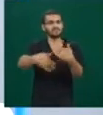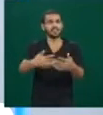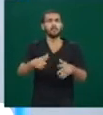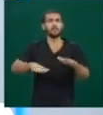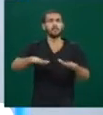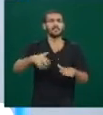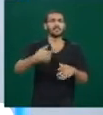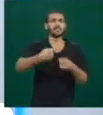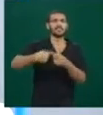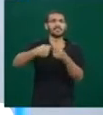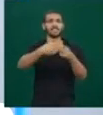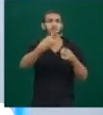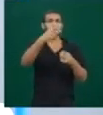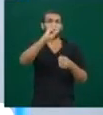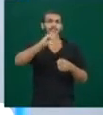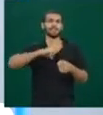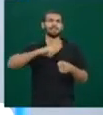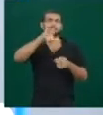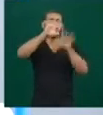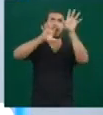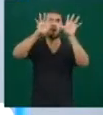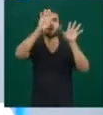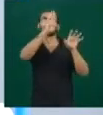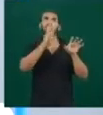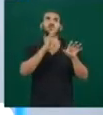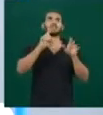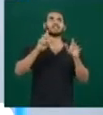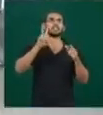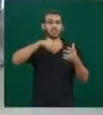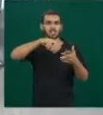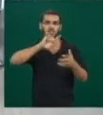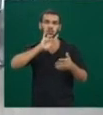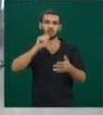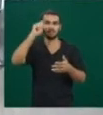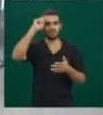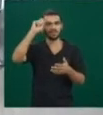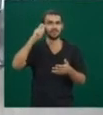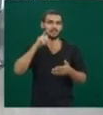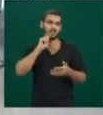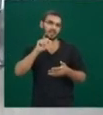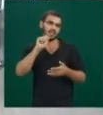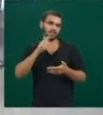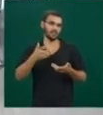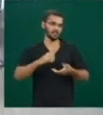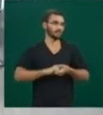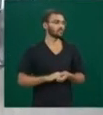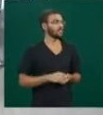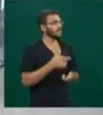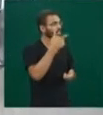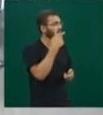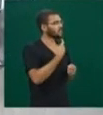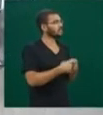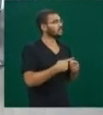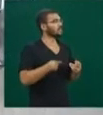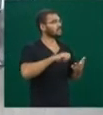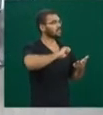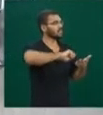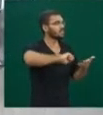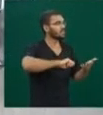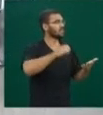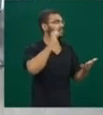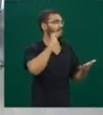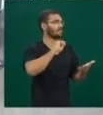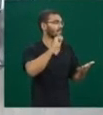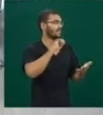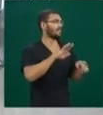pelo Brasil com esse foco, lermos sempre autoras. E o que é mais interessante também é que, apesar de ser escritoras mulheres, o público-alvo,